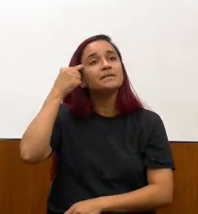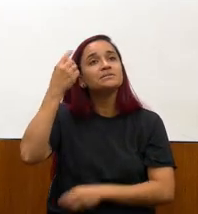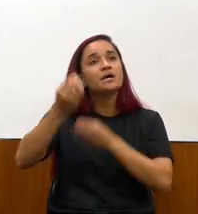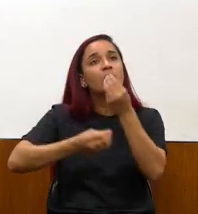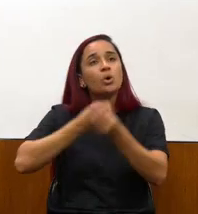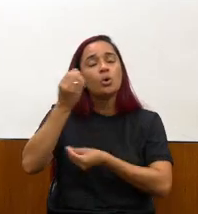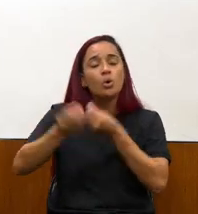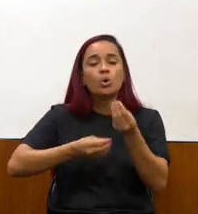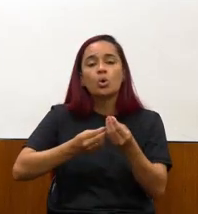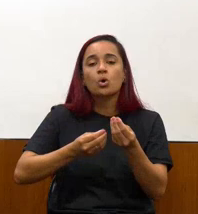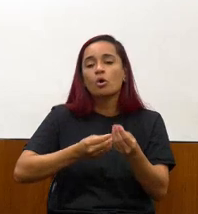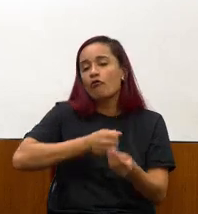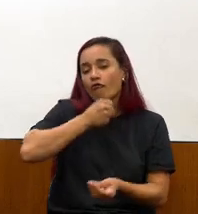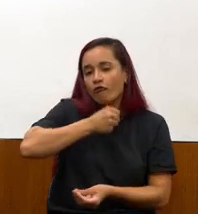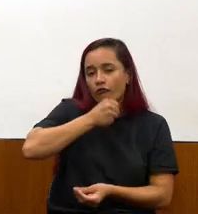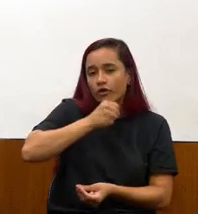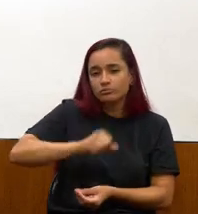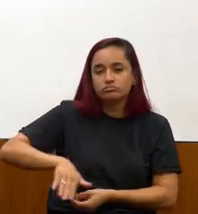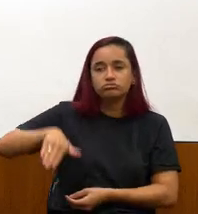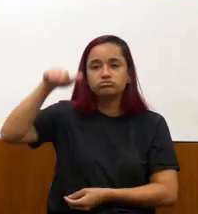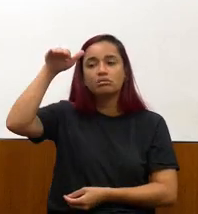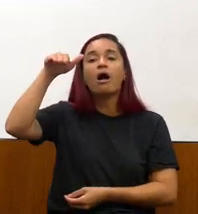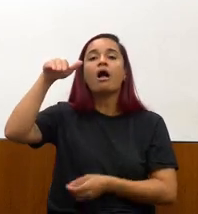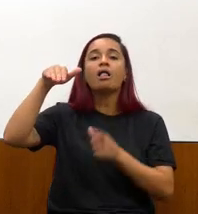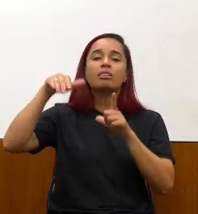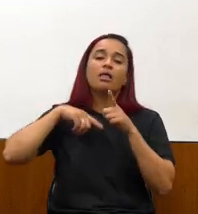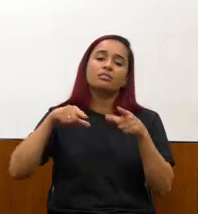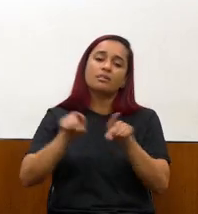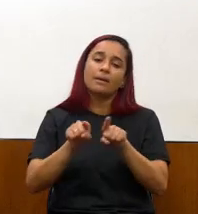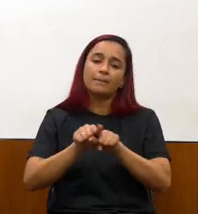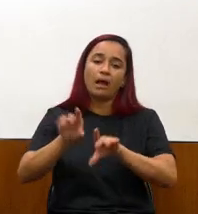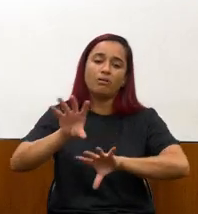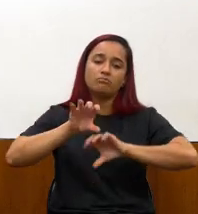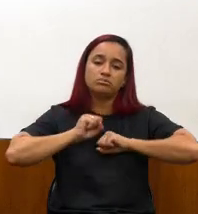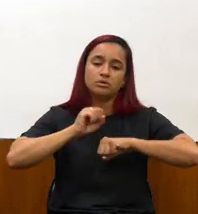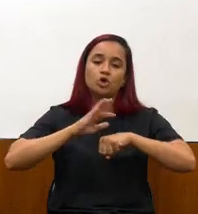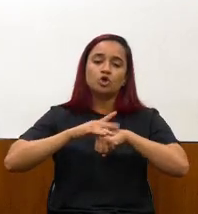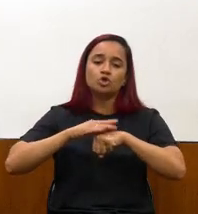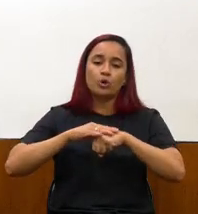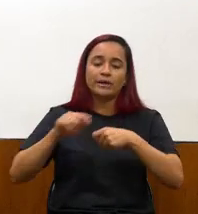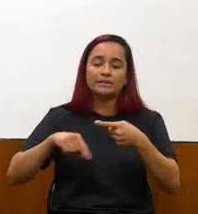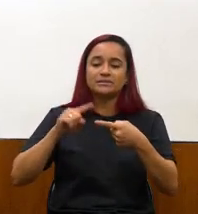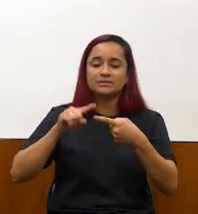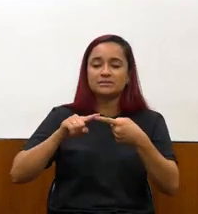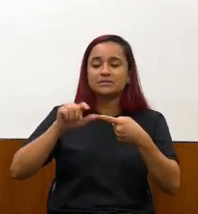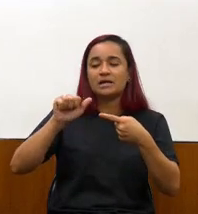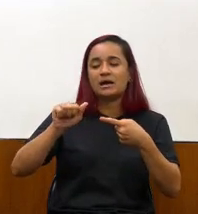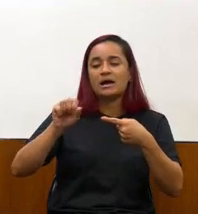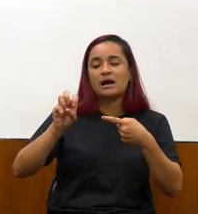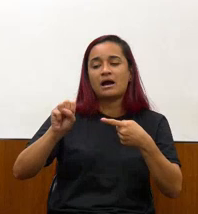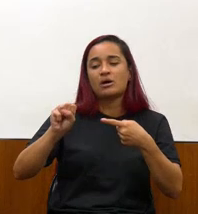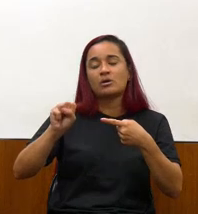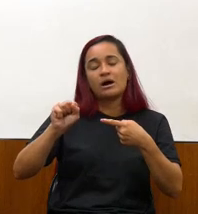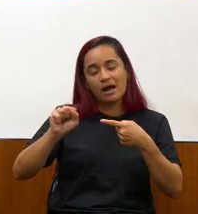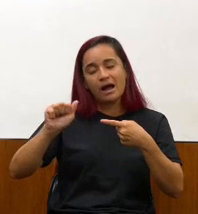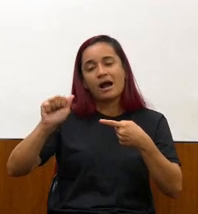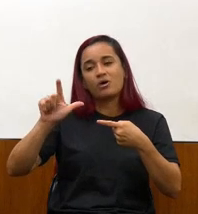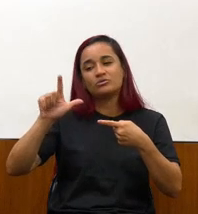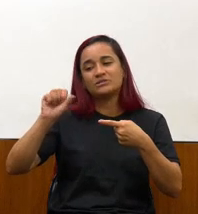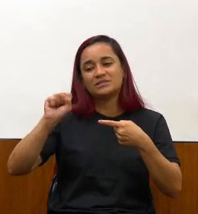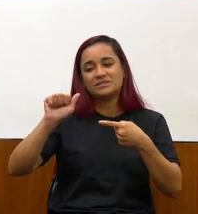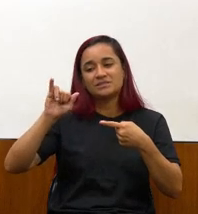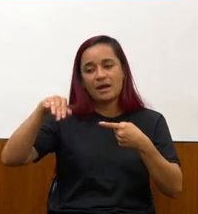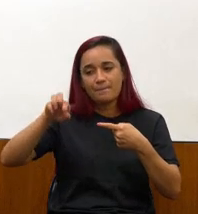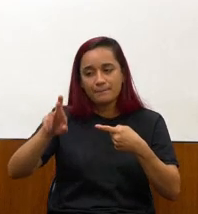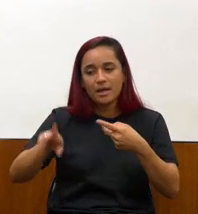como também de Parkinson, que são dois tipos de doenças no qual a gente não fala para essa população,